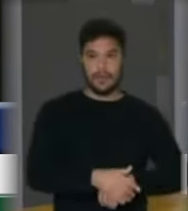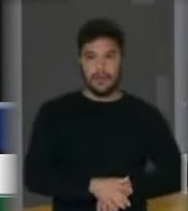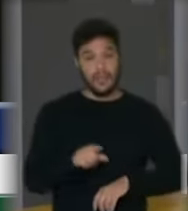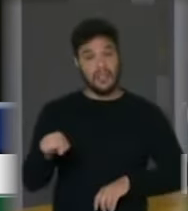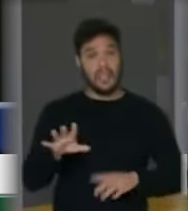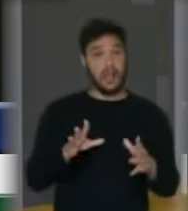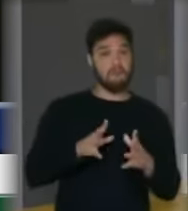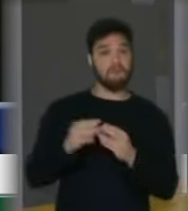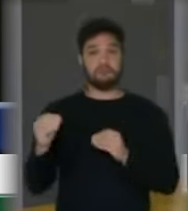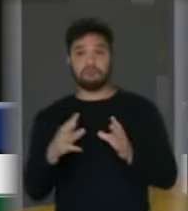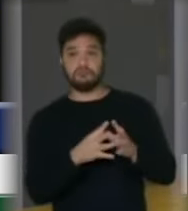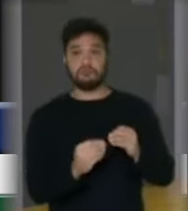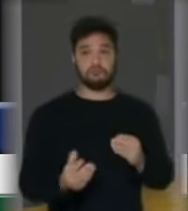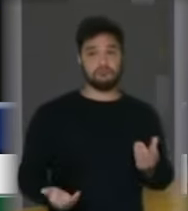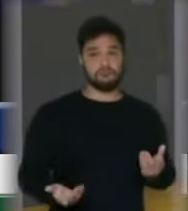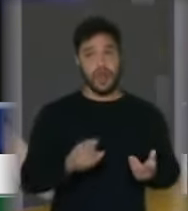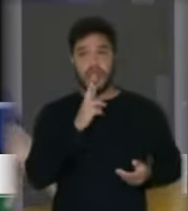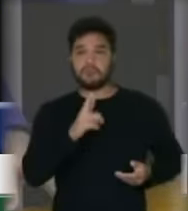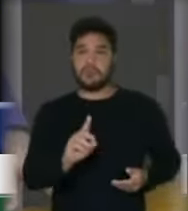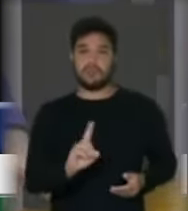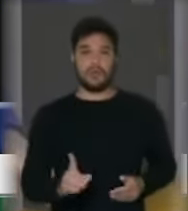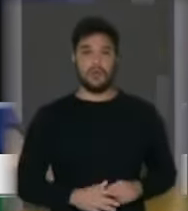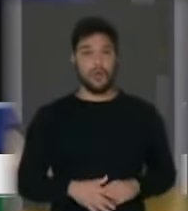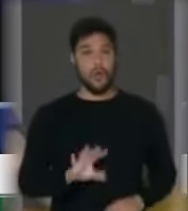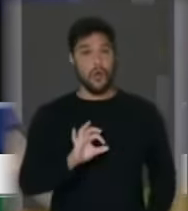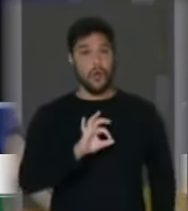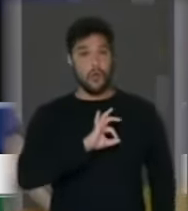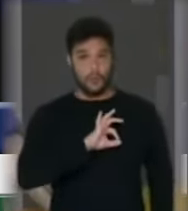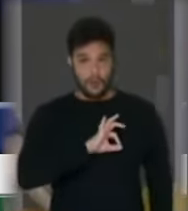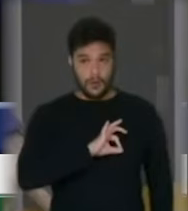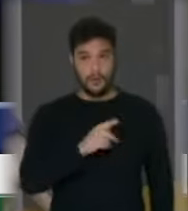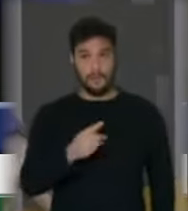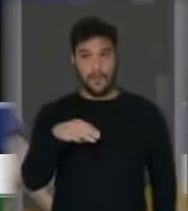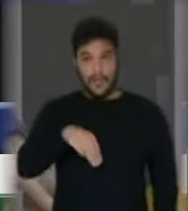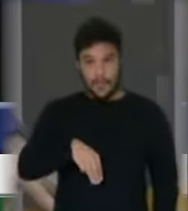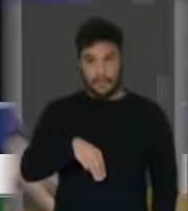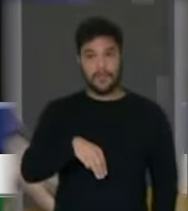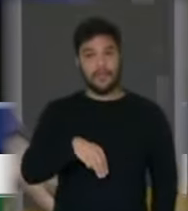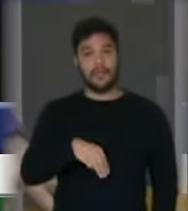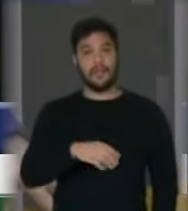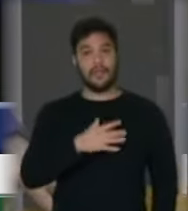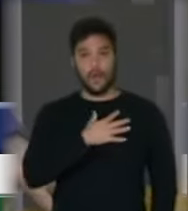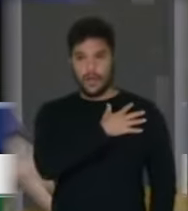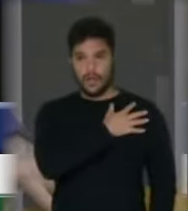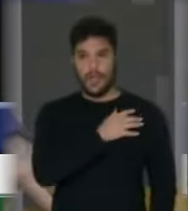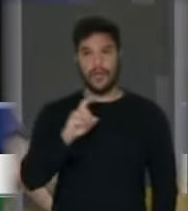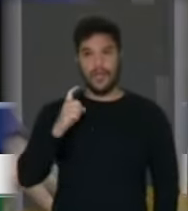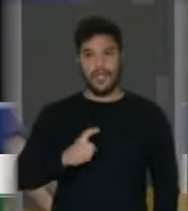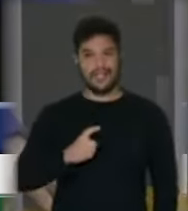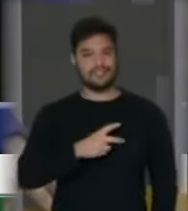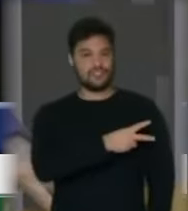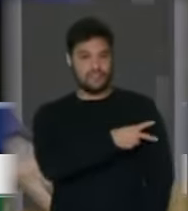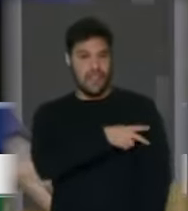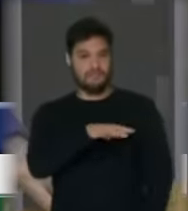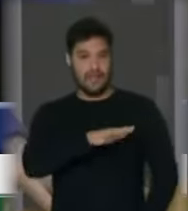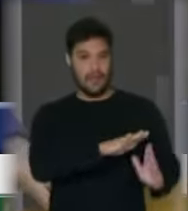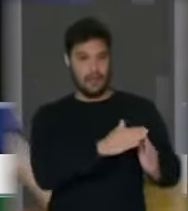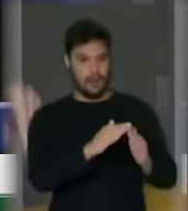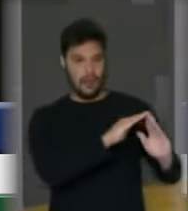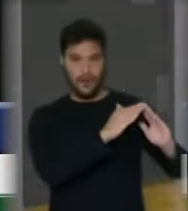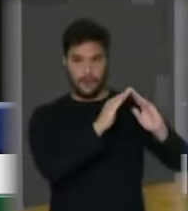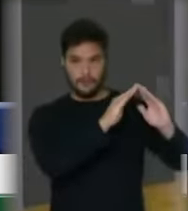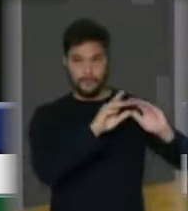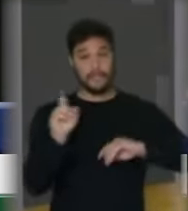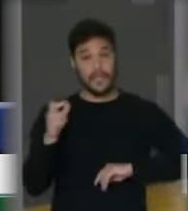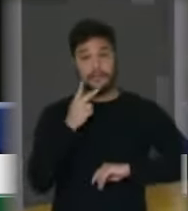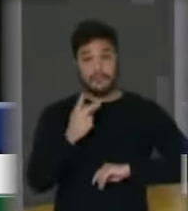tangente. Inclusive, o coronel da Polícia Militar do Rio de Janeiro, Fábio Cajueiro, ex-comandante de operações do Complexo da Maré, ele diz que